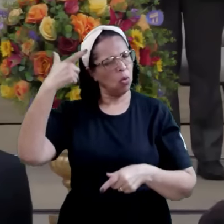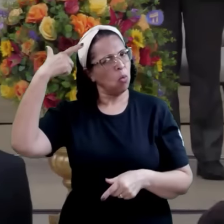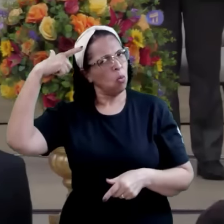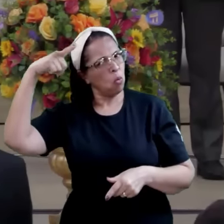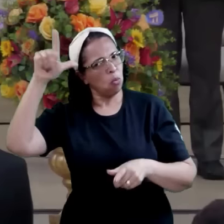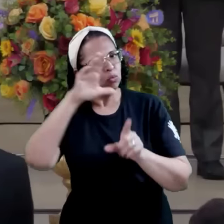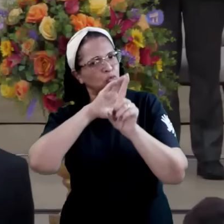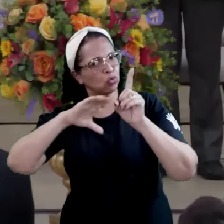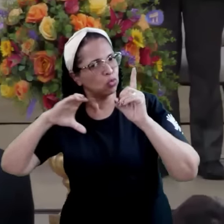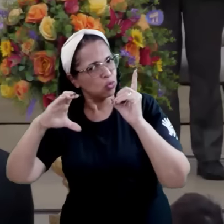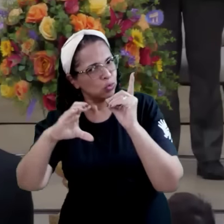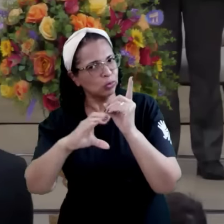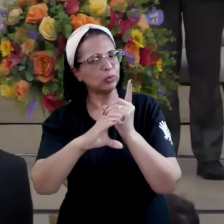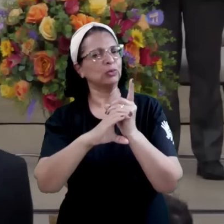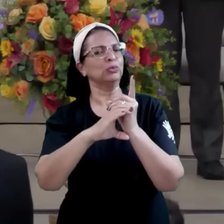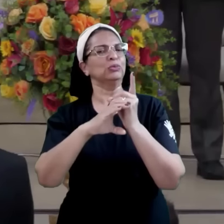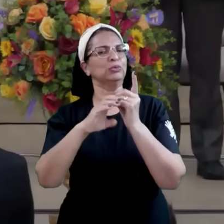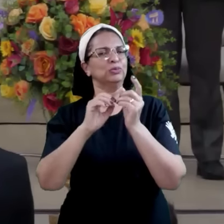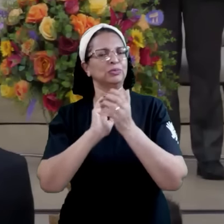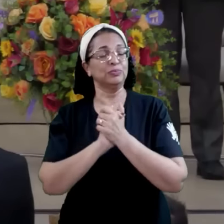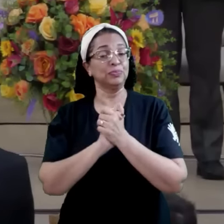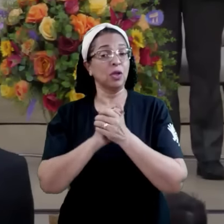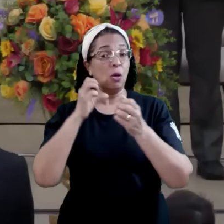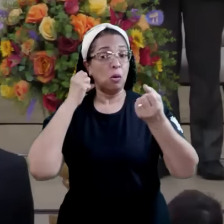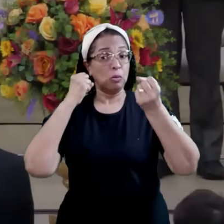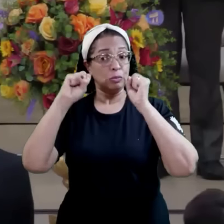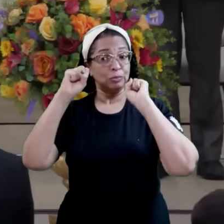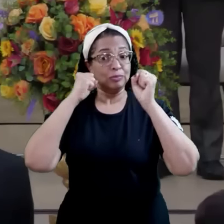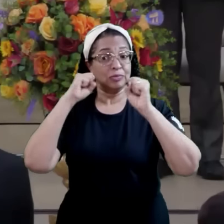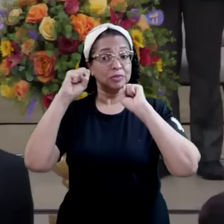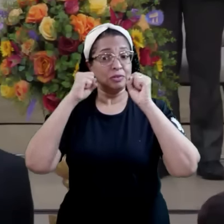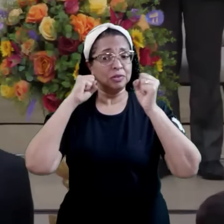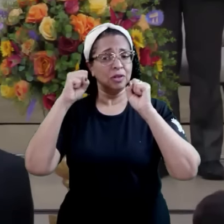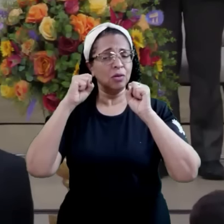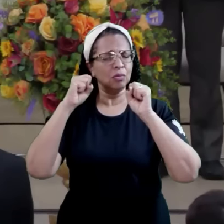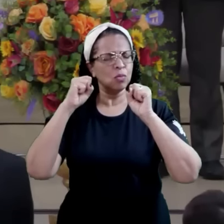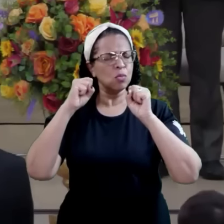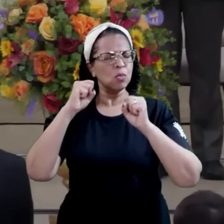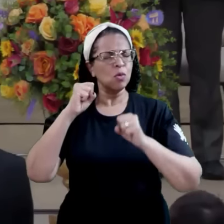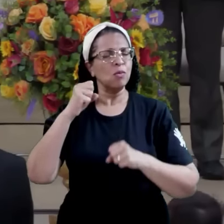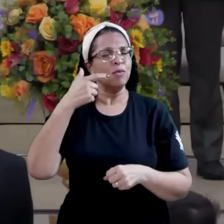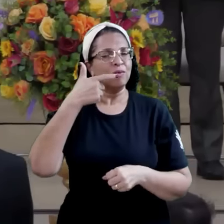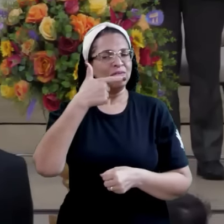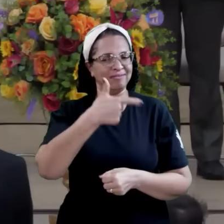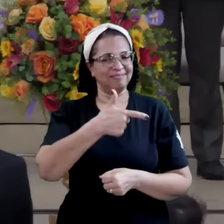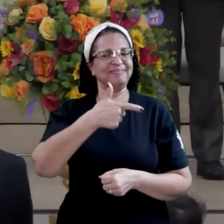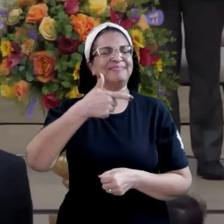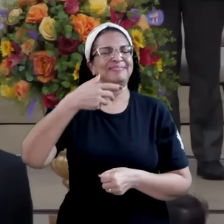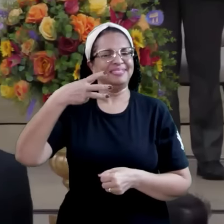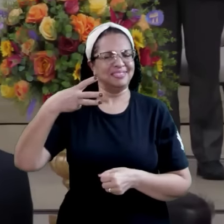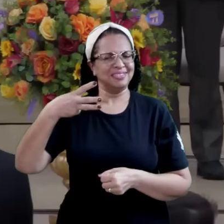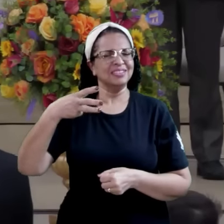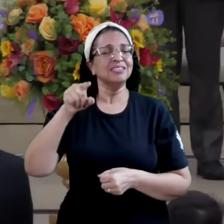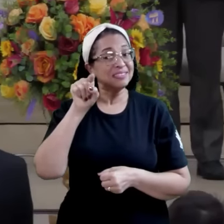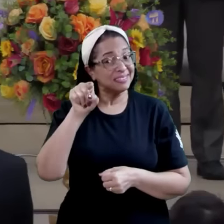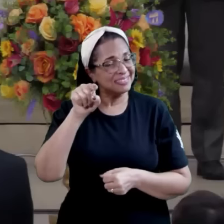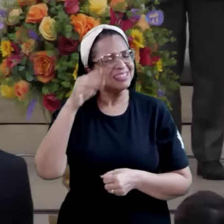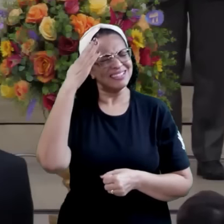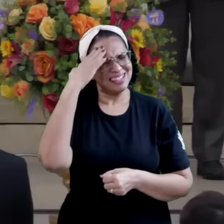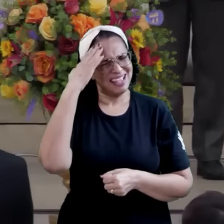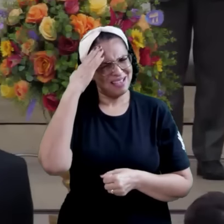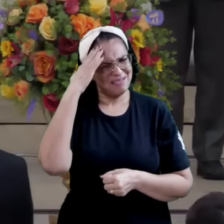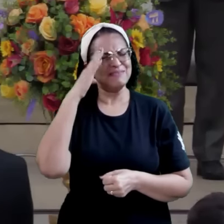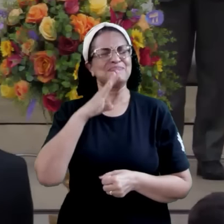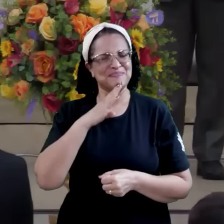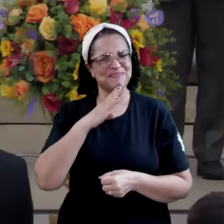ardeu no meu coração de eu pregar sobre o salmo de número 23 quem é que nunca ouviu o salmo de número 23 tem textos